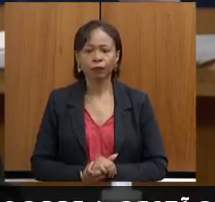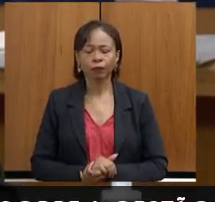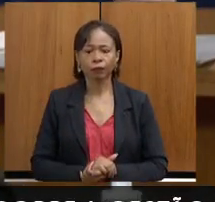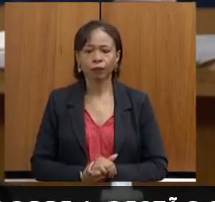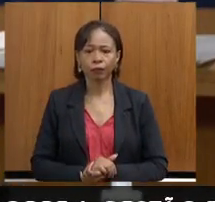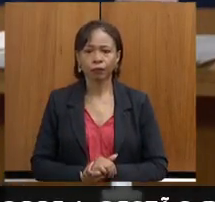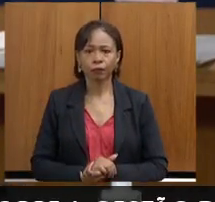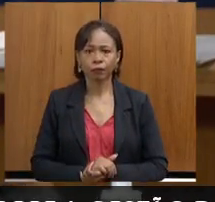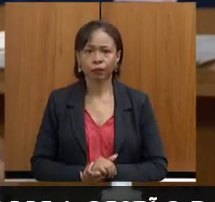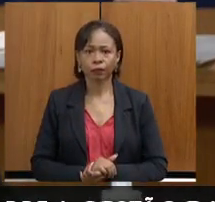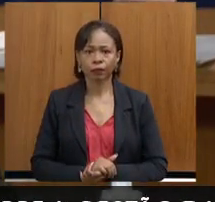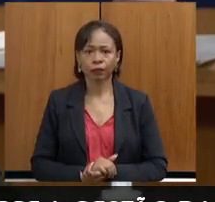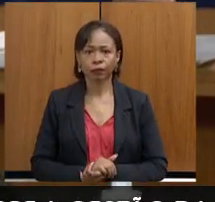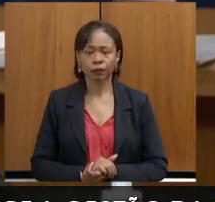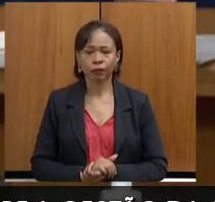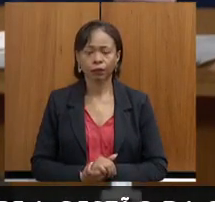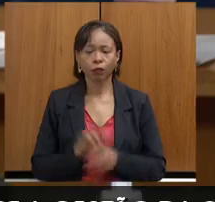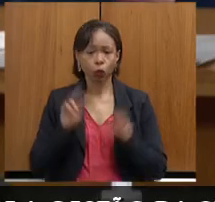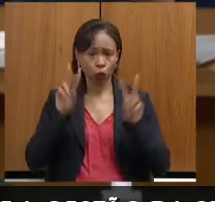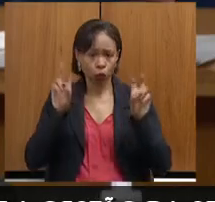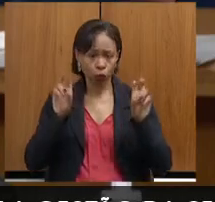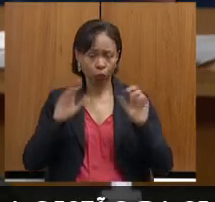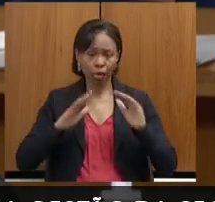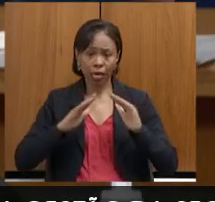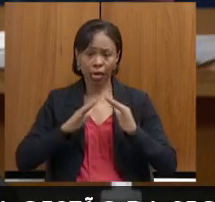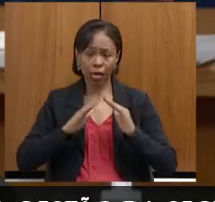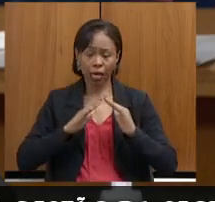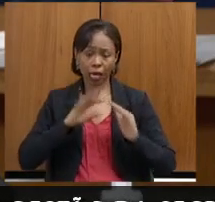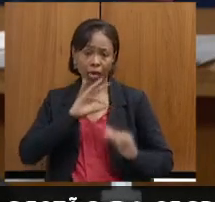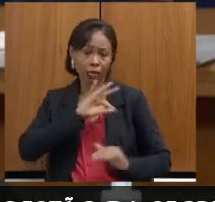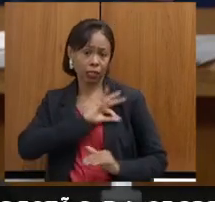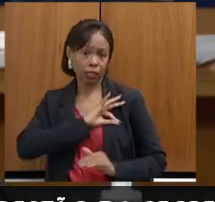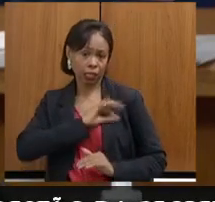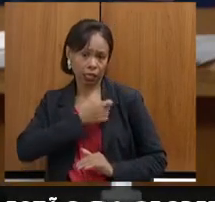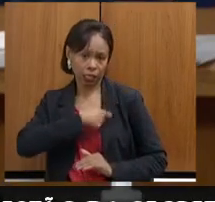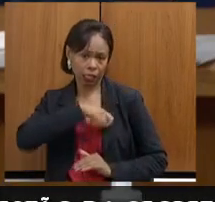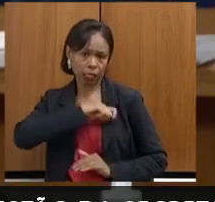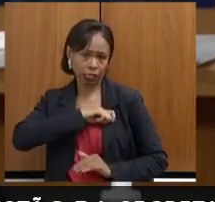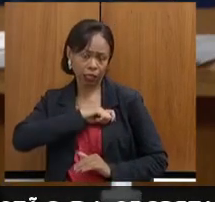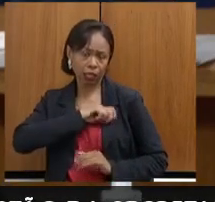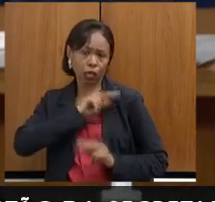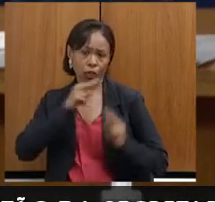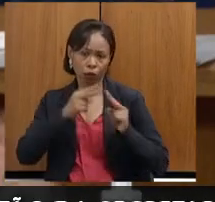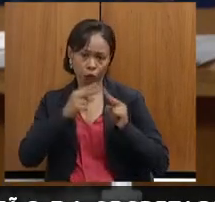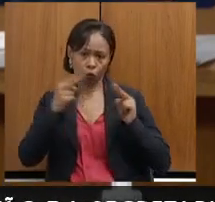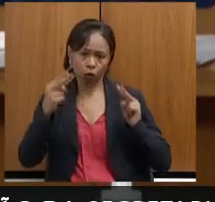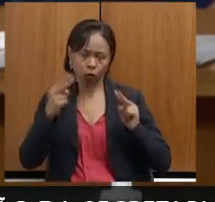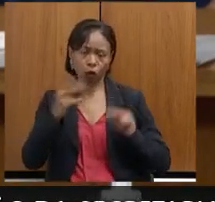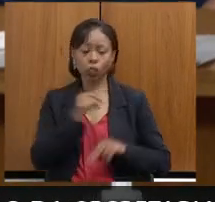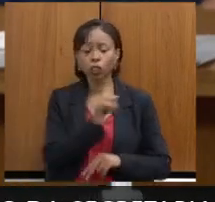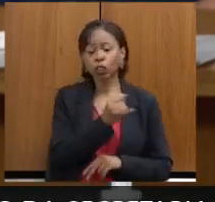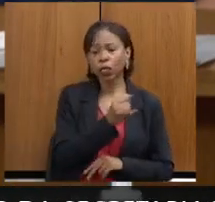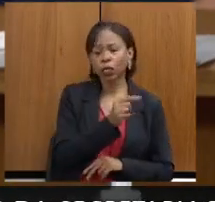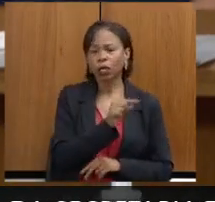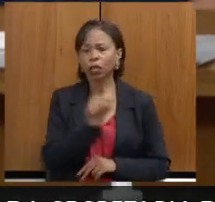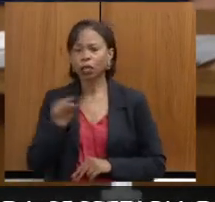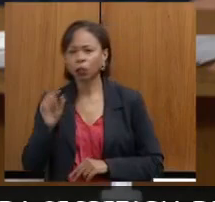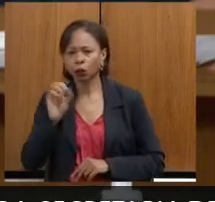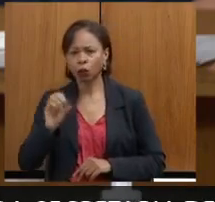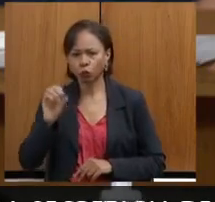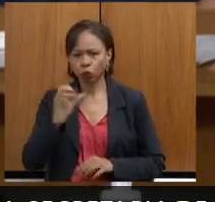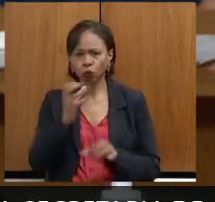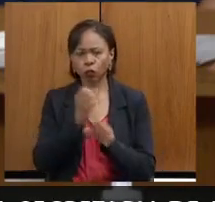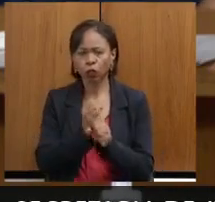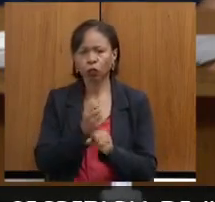sobre a delegacia virtual lanche vem de Janeiro a outubro 204